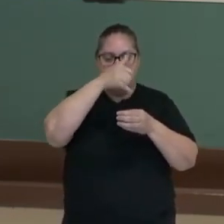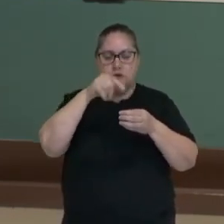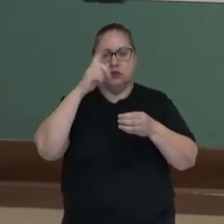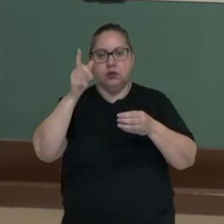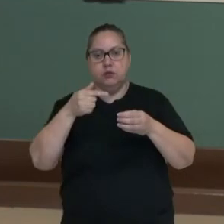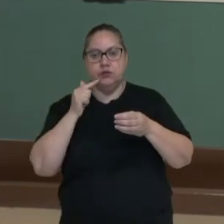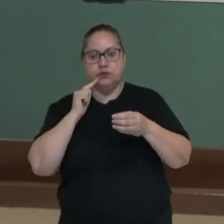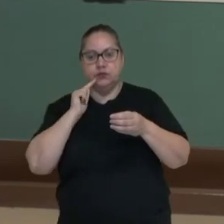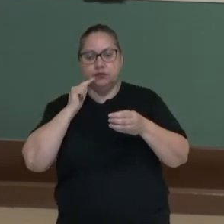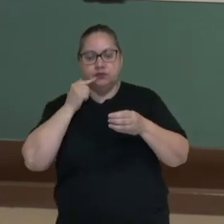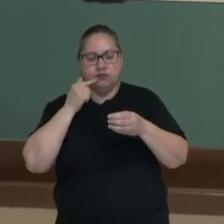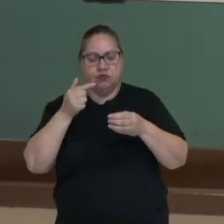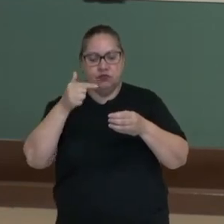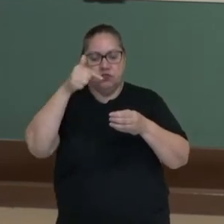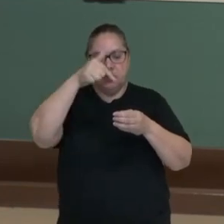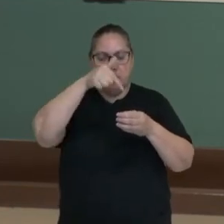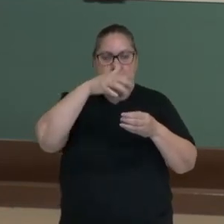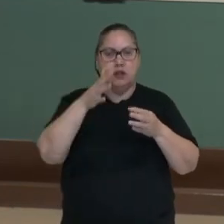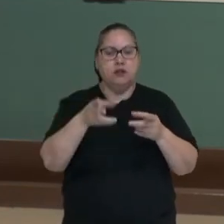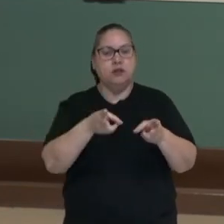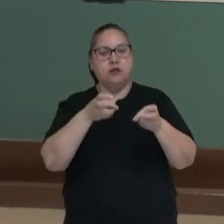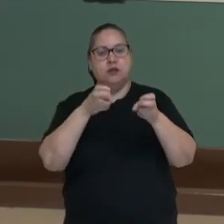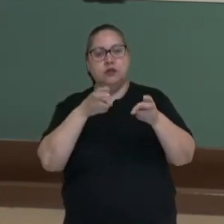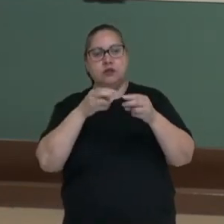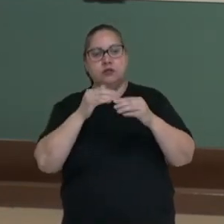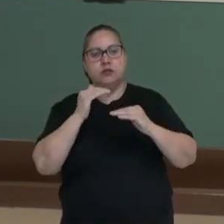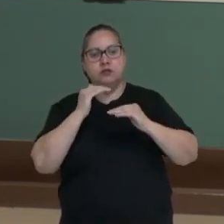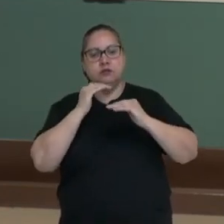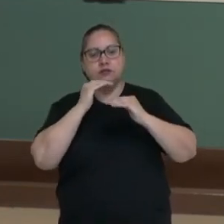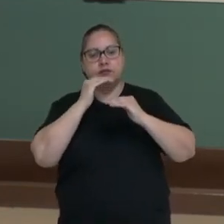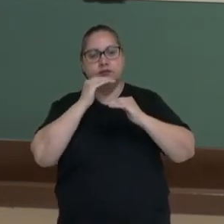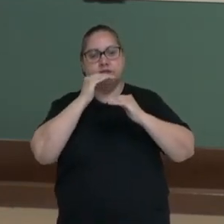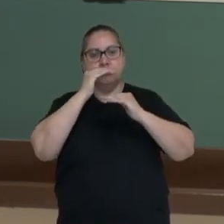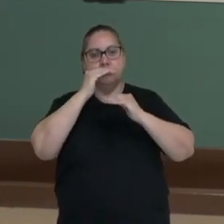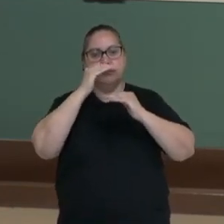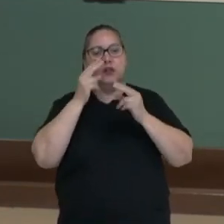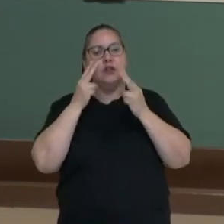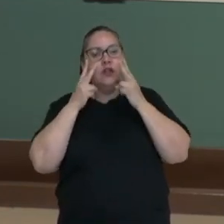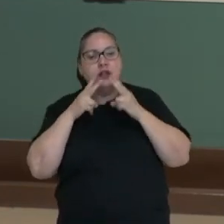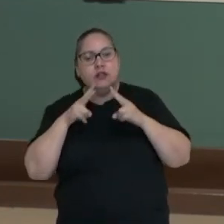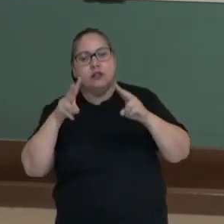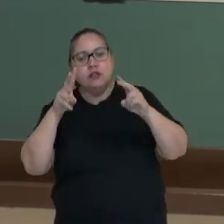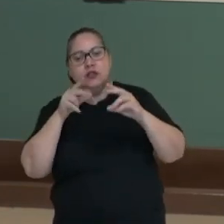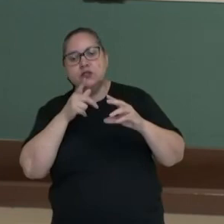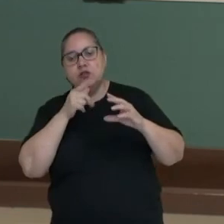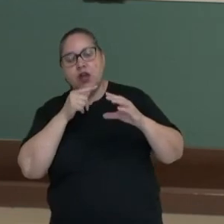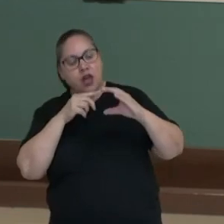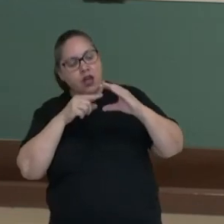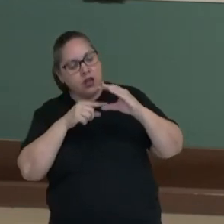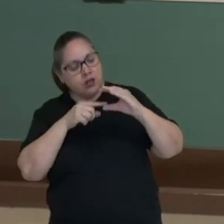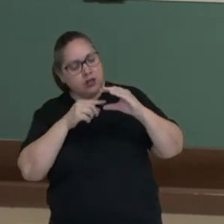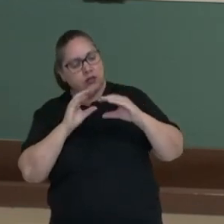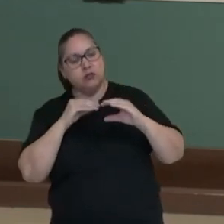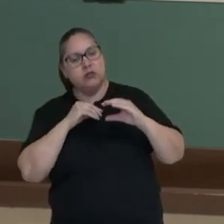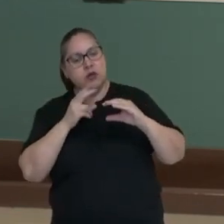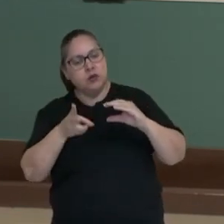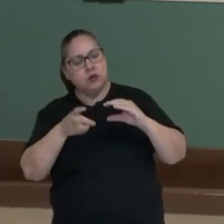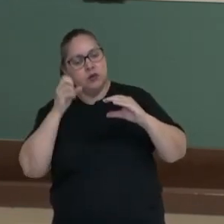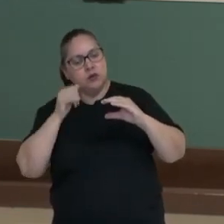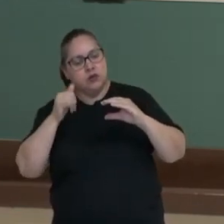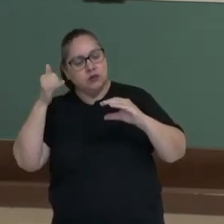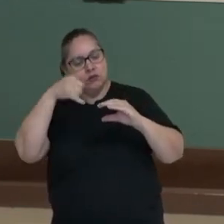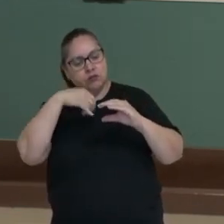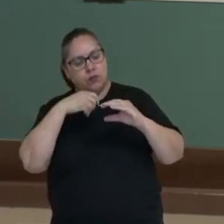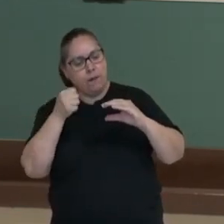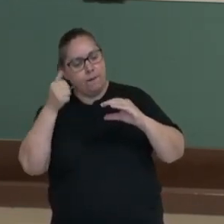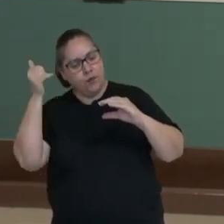o vinagre, você vai perceber que vai ter camadas. Eu visualizo a água, eu percebo